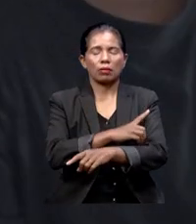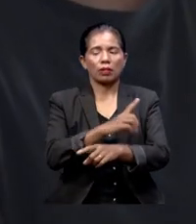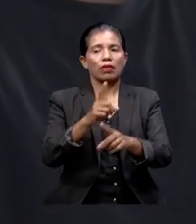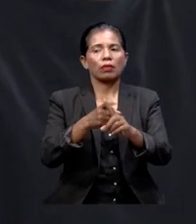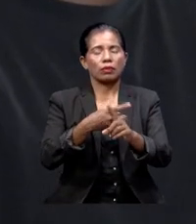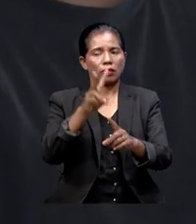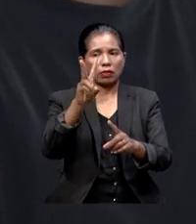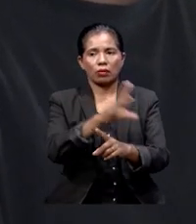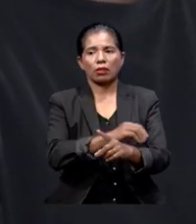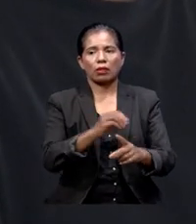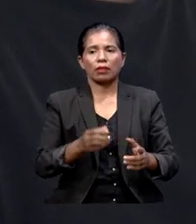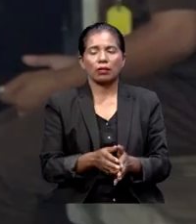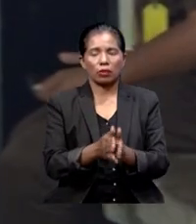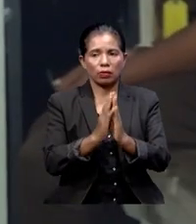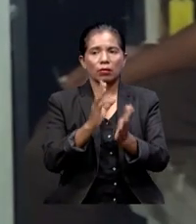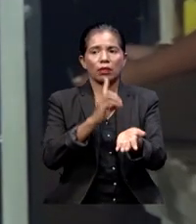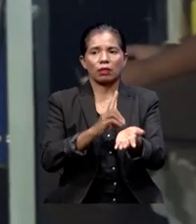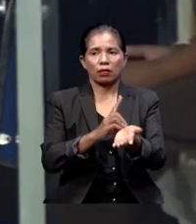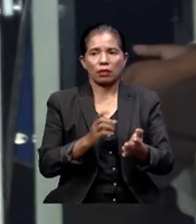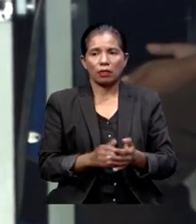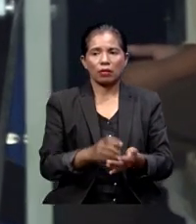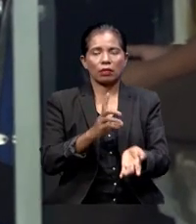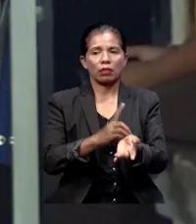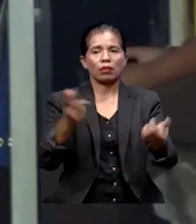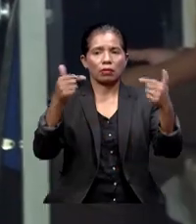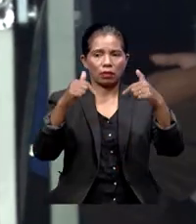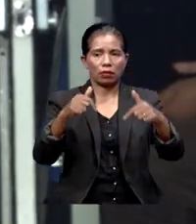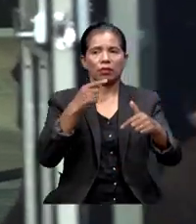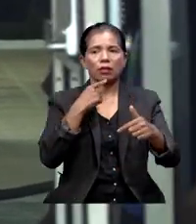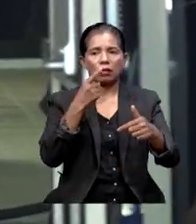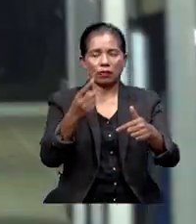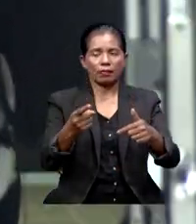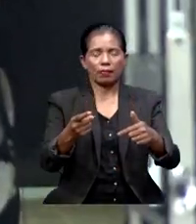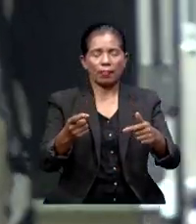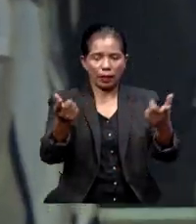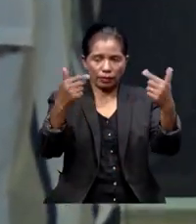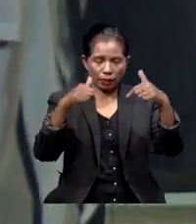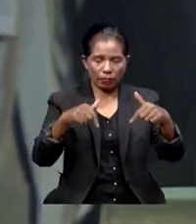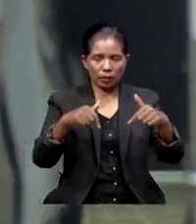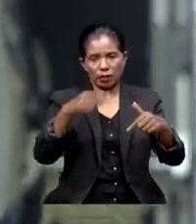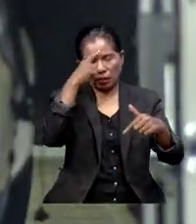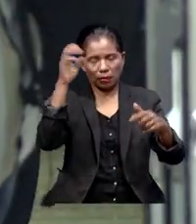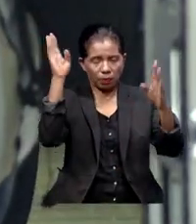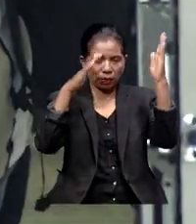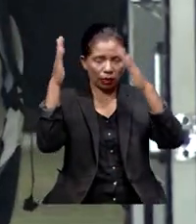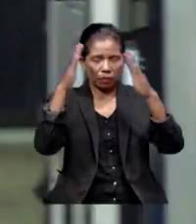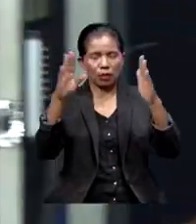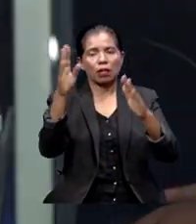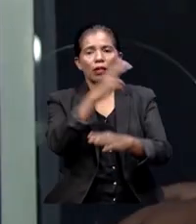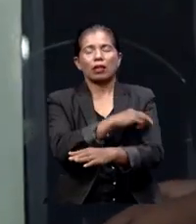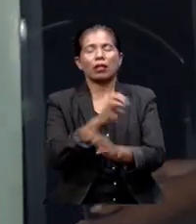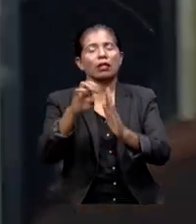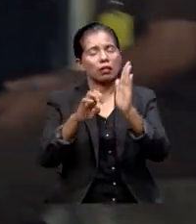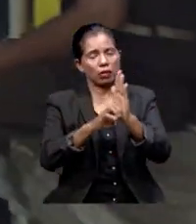mim antes mais não o super doutor doutor mais na condição mas dia que harco me fila cá tá um problema está do hospital mas harco fila